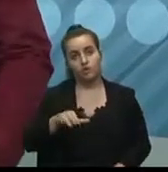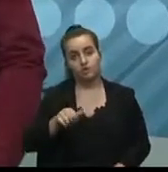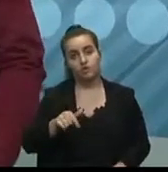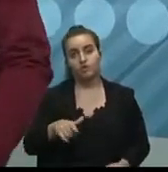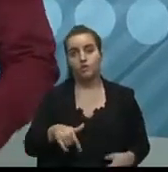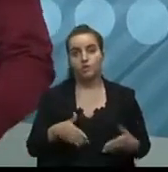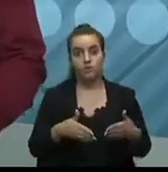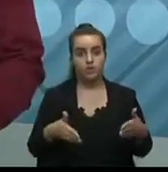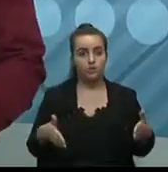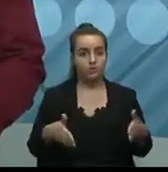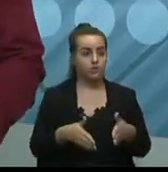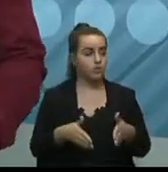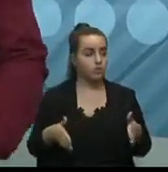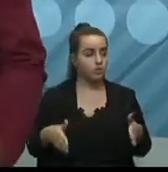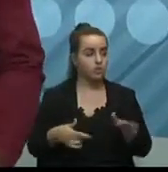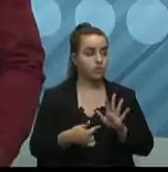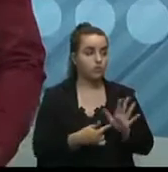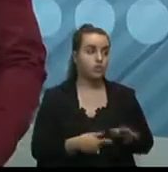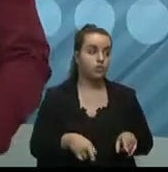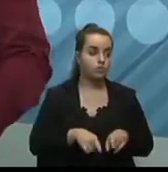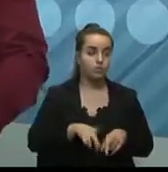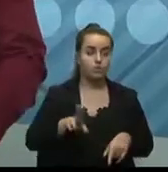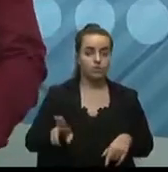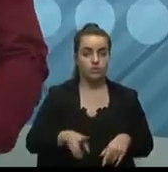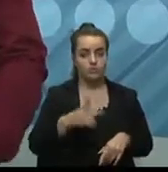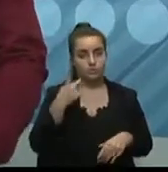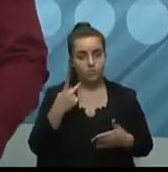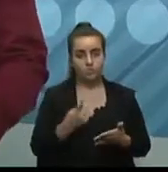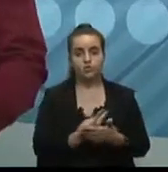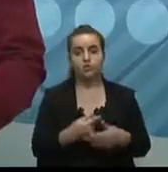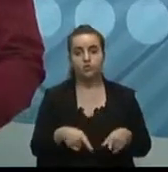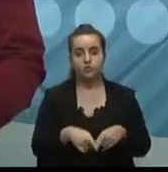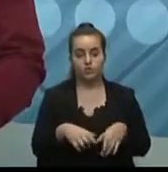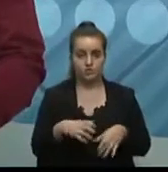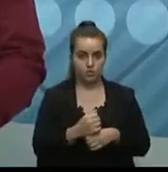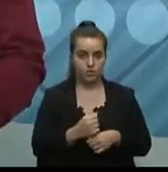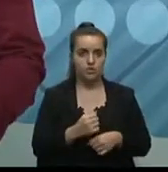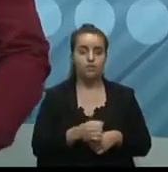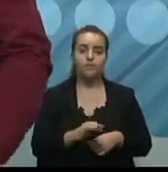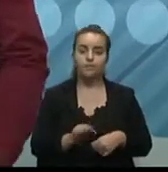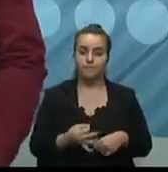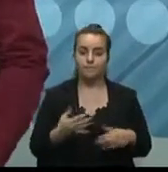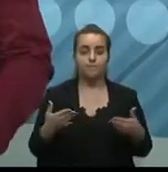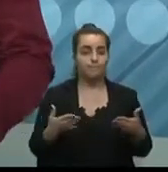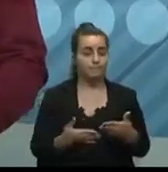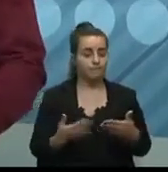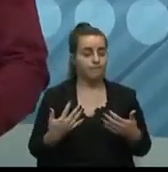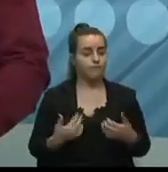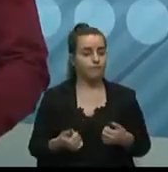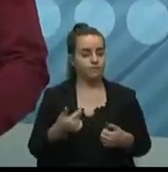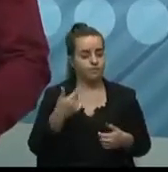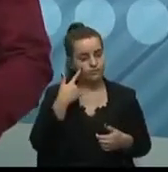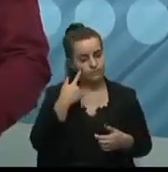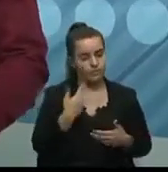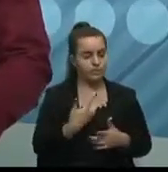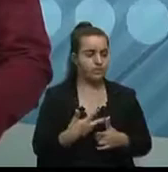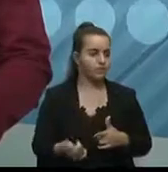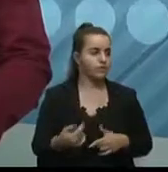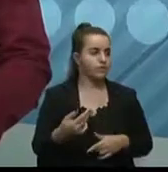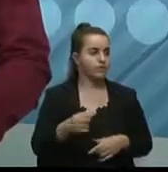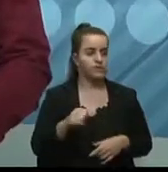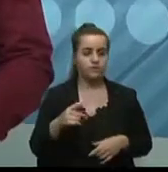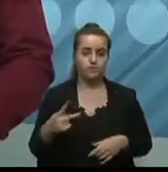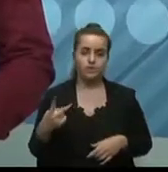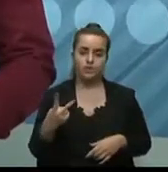amostra também é utilizado tanto no erro quanto no cálculo do tamanho da amostra. Agora, vamos à resolução da